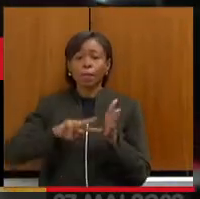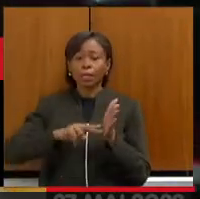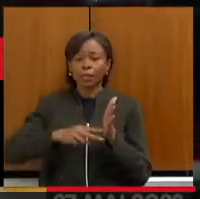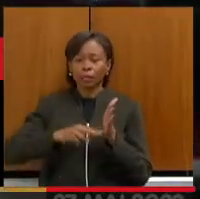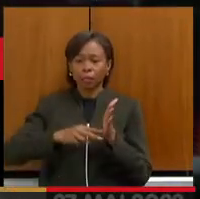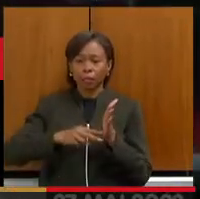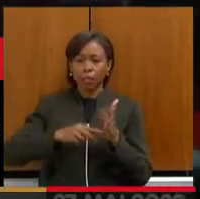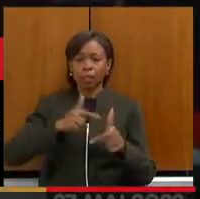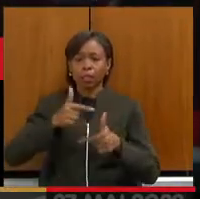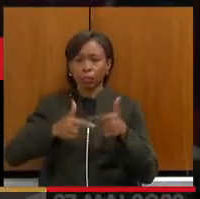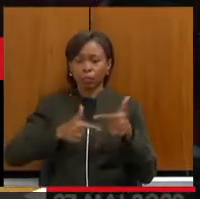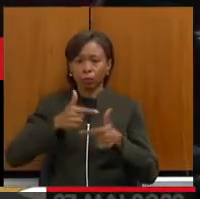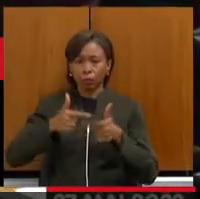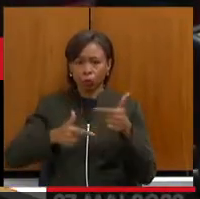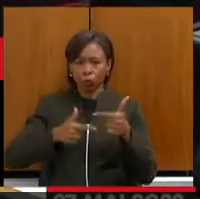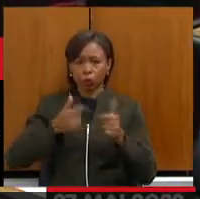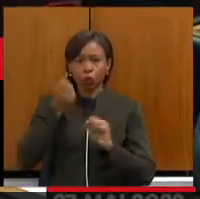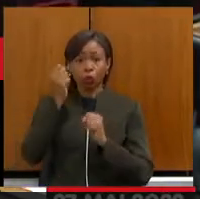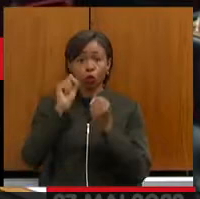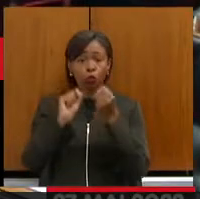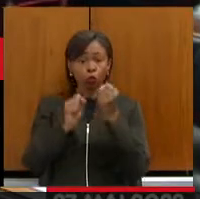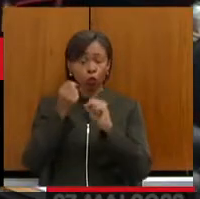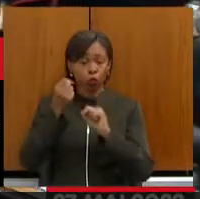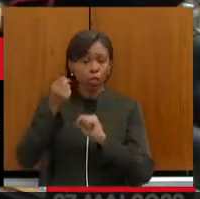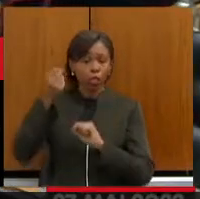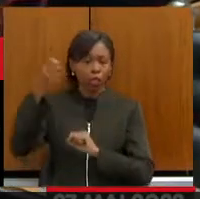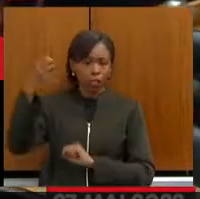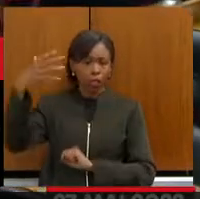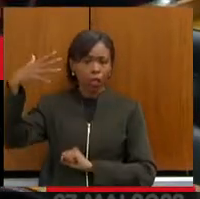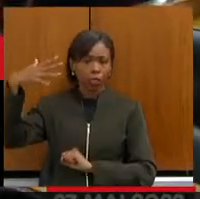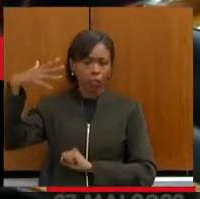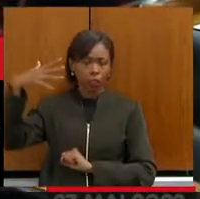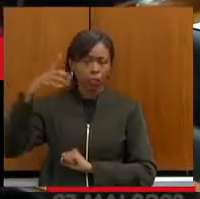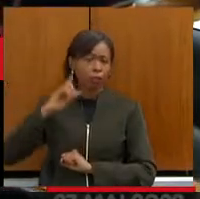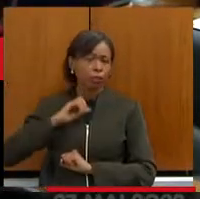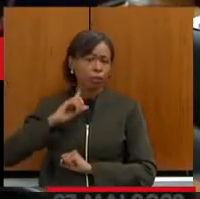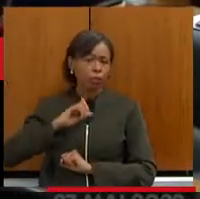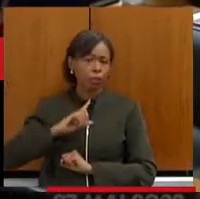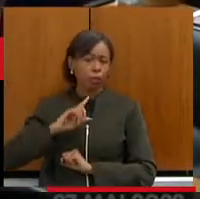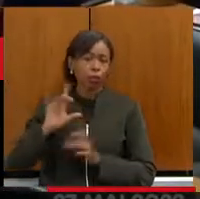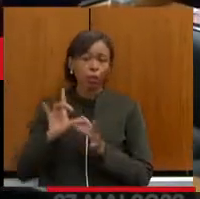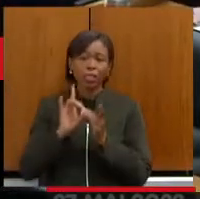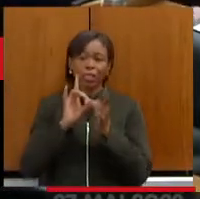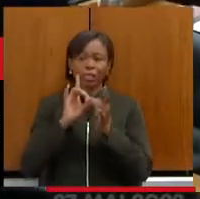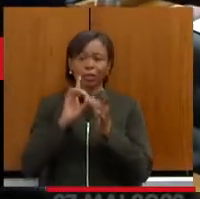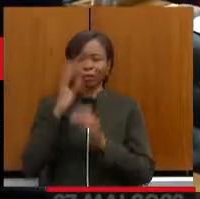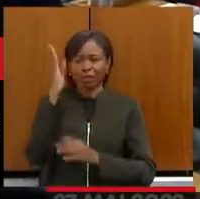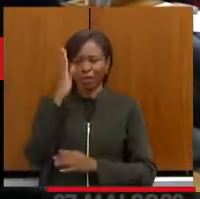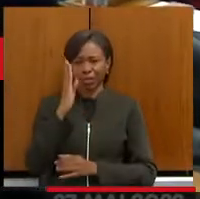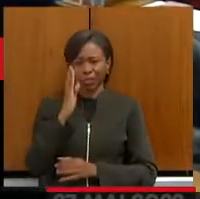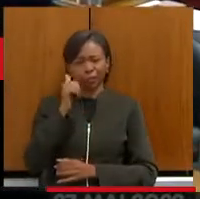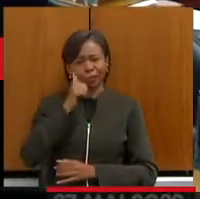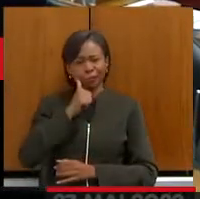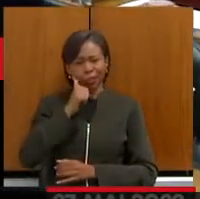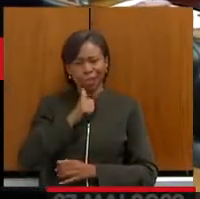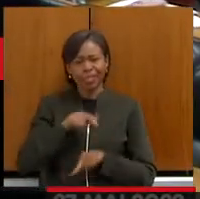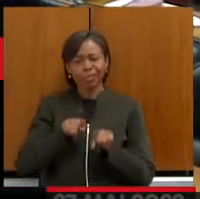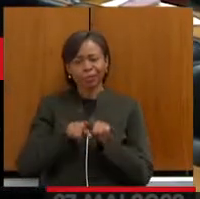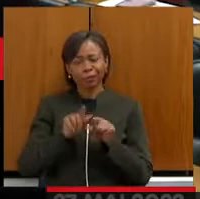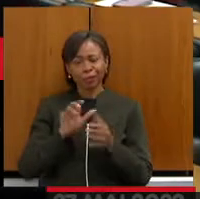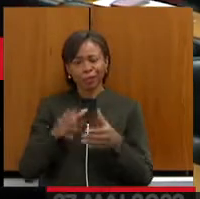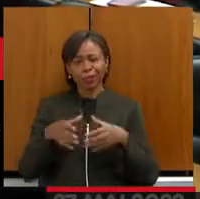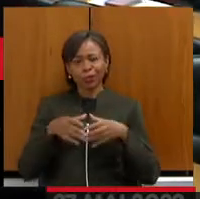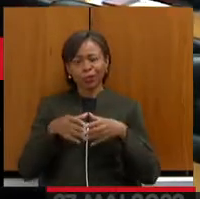indústria energética de Minas Gerais União Brasileira de mulheres além das deputadas estaduais